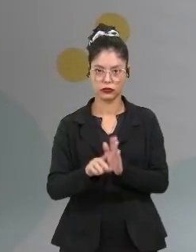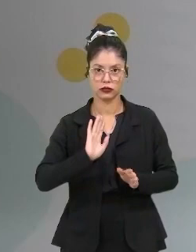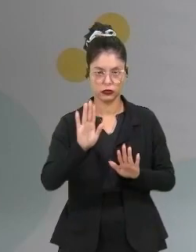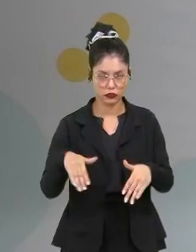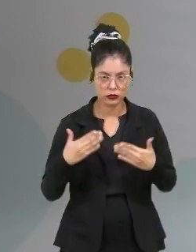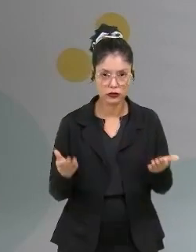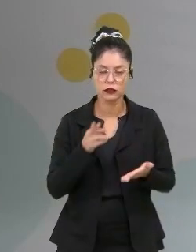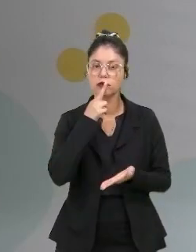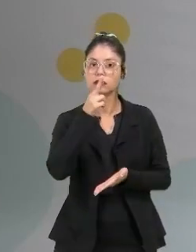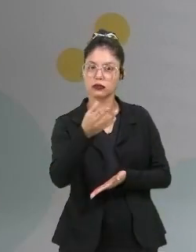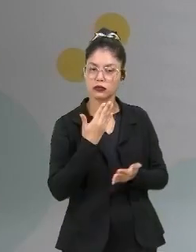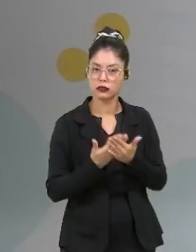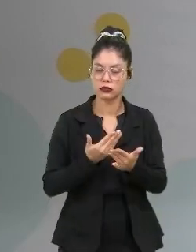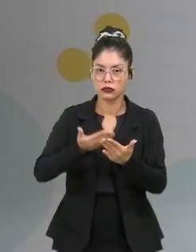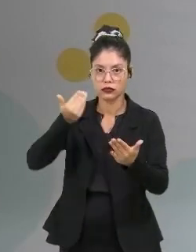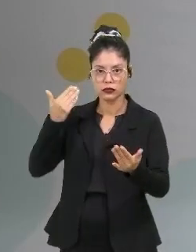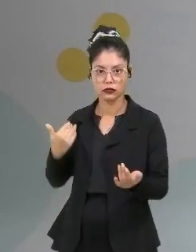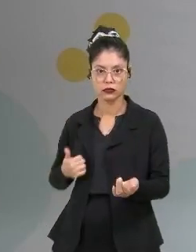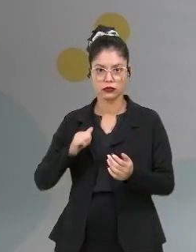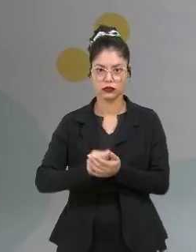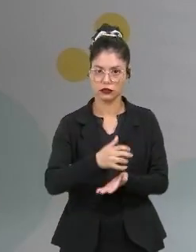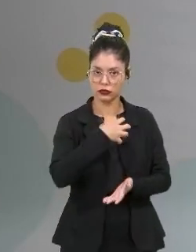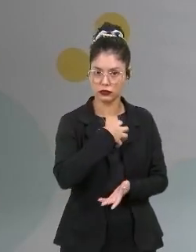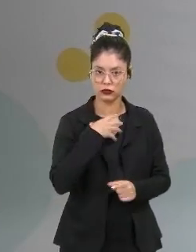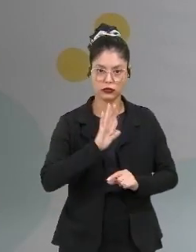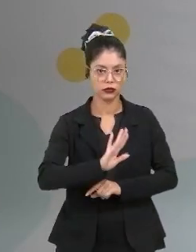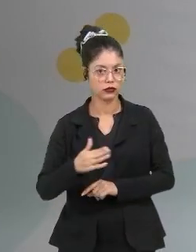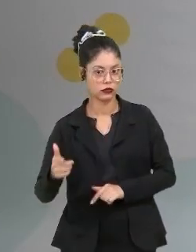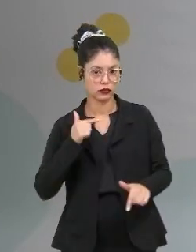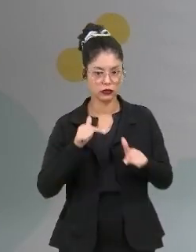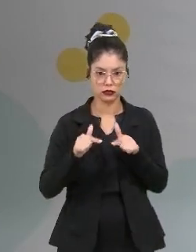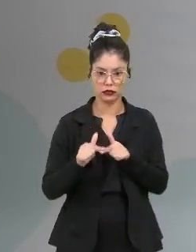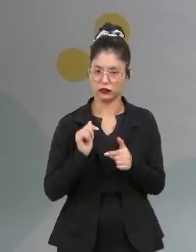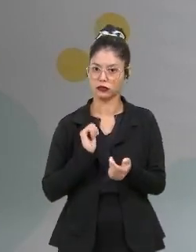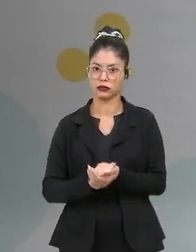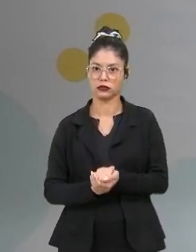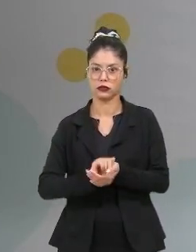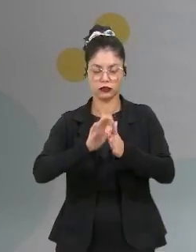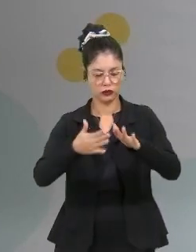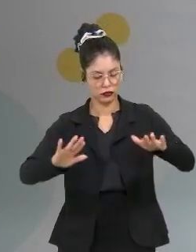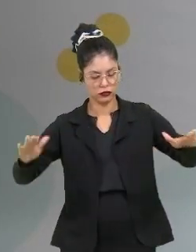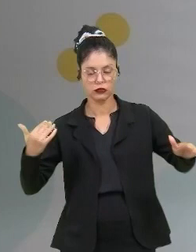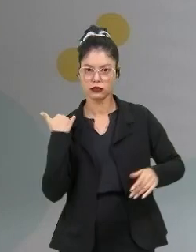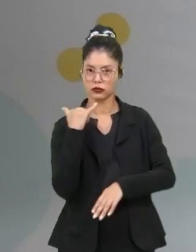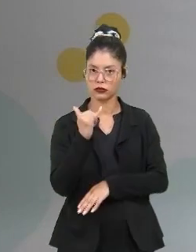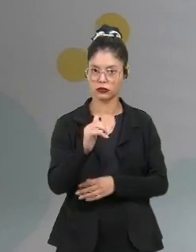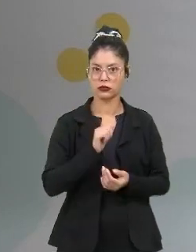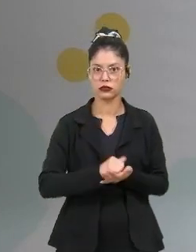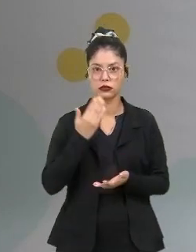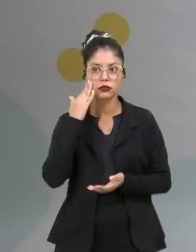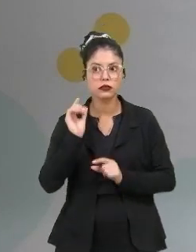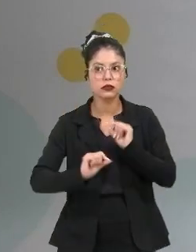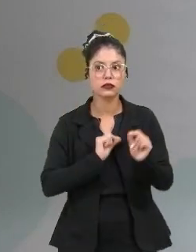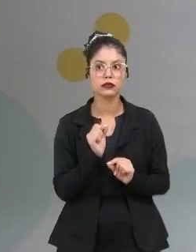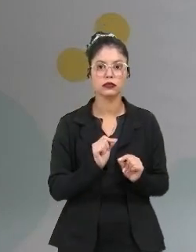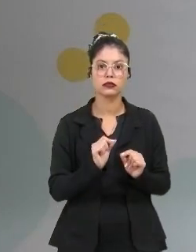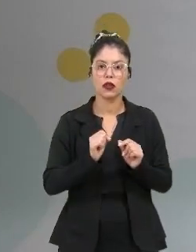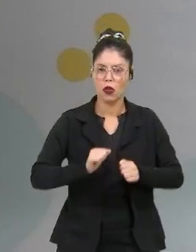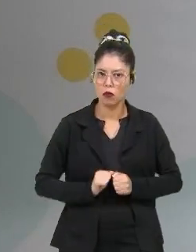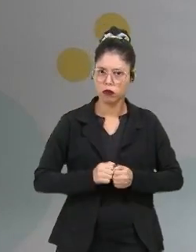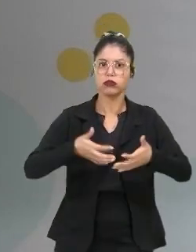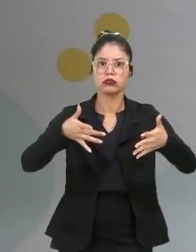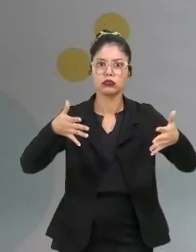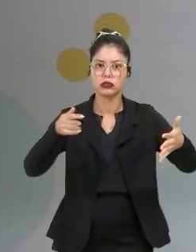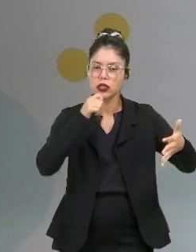gente resolveu em aula anterior. Nesse sentido, quando eu trabalho com ondas eletromagnéticas, eu vou entender que temos ali pulsos que estão